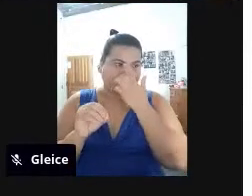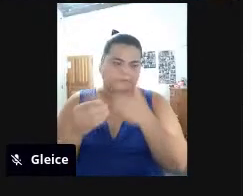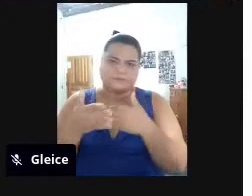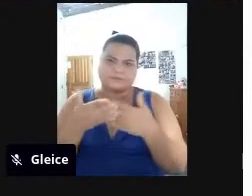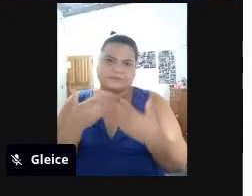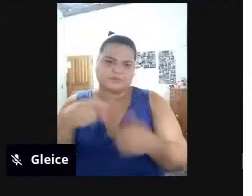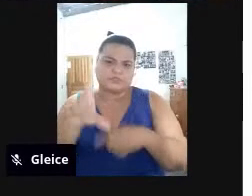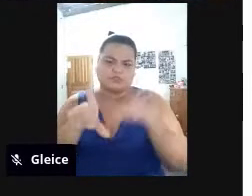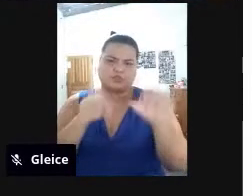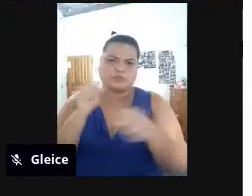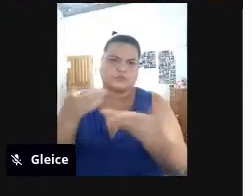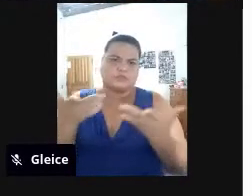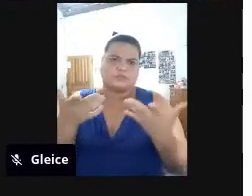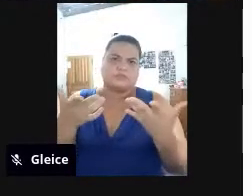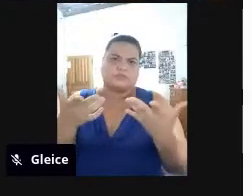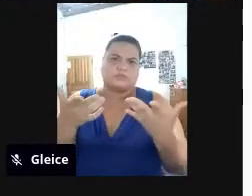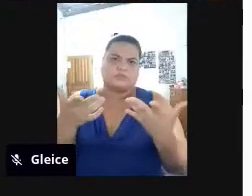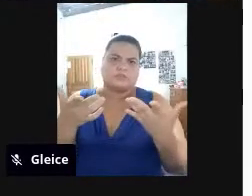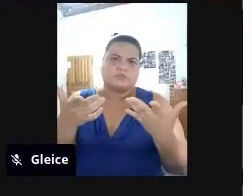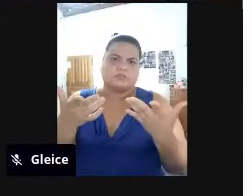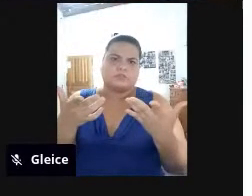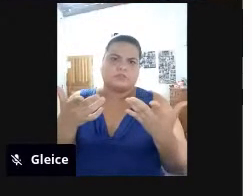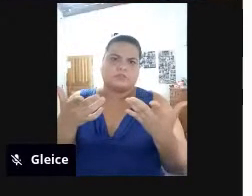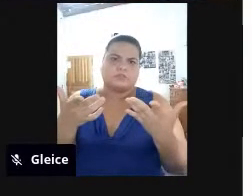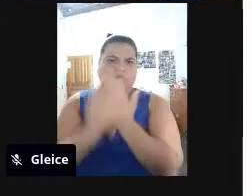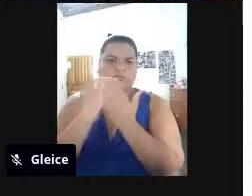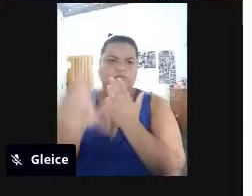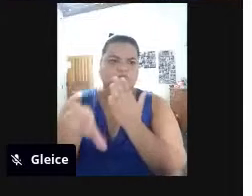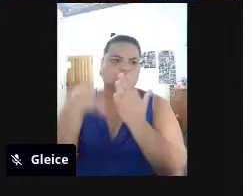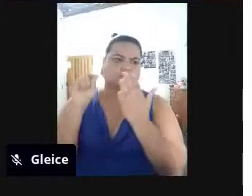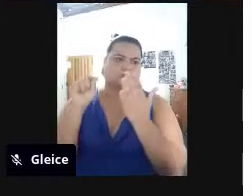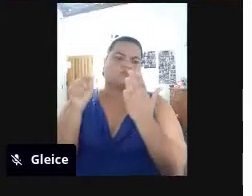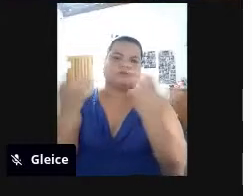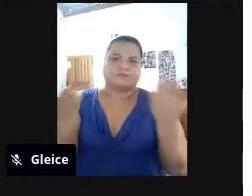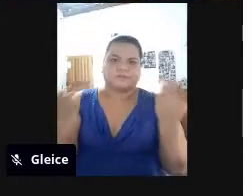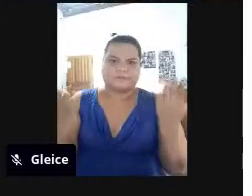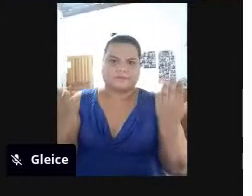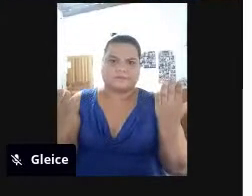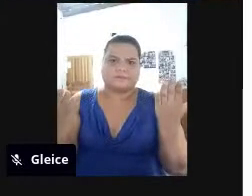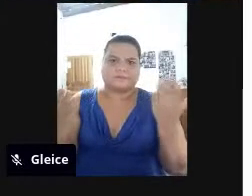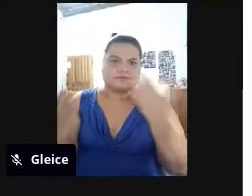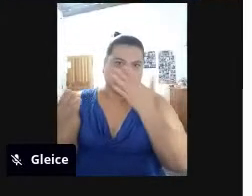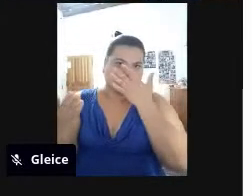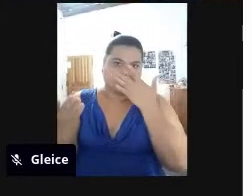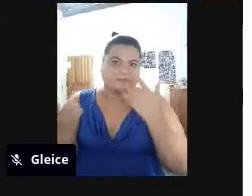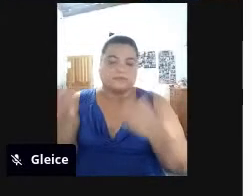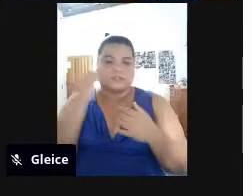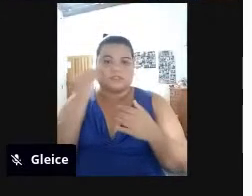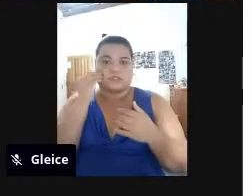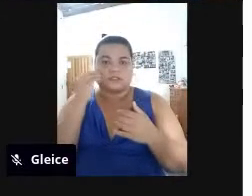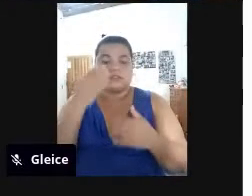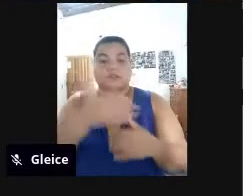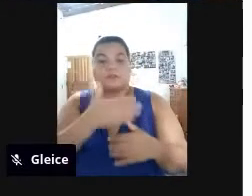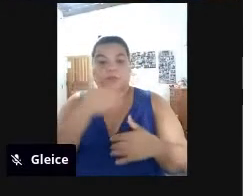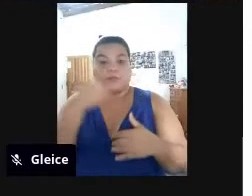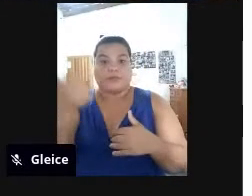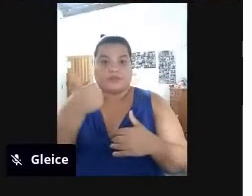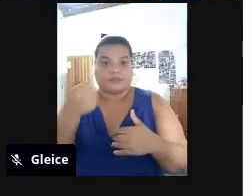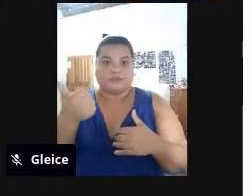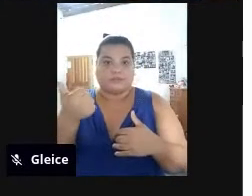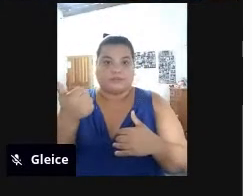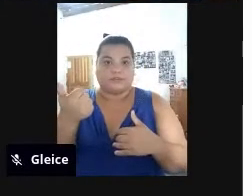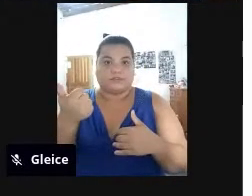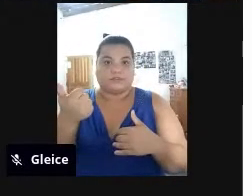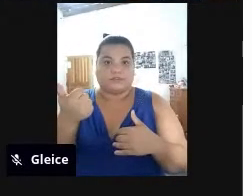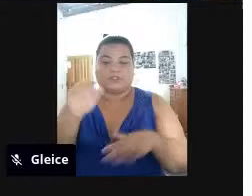proteínas, sempre visando, né, claro, uma maior digestibilidade. Então, às vezes, a gente nem coloca proteína, só mantém carboidrato,